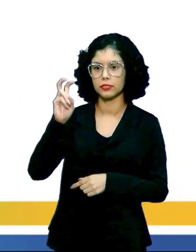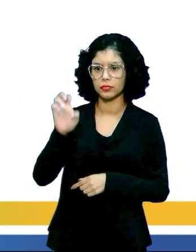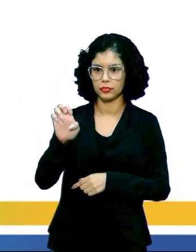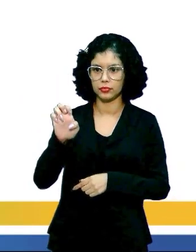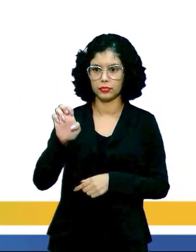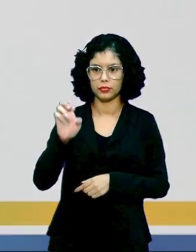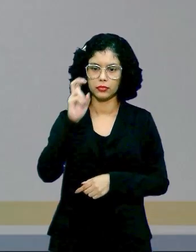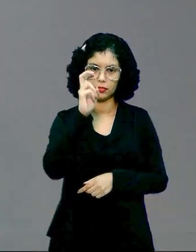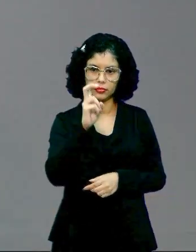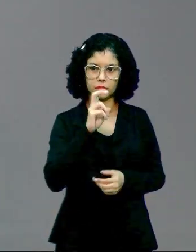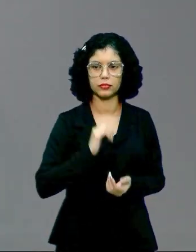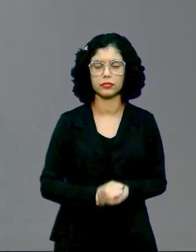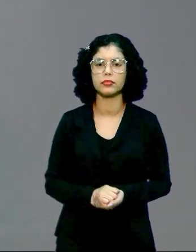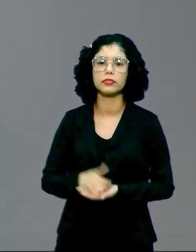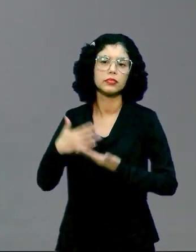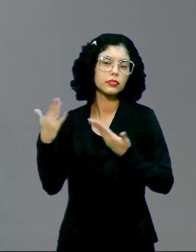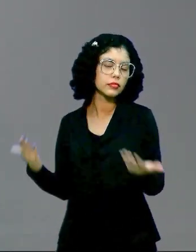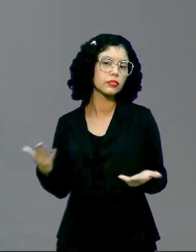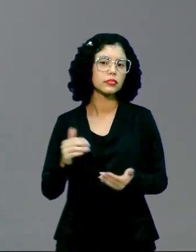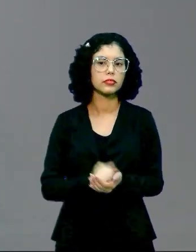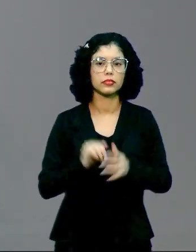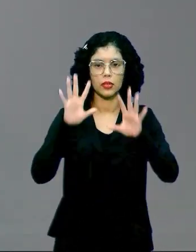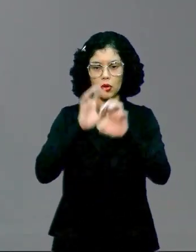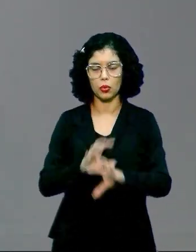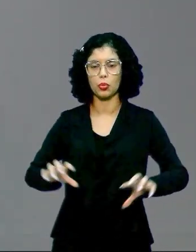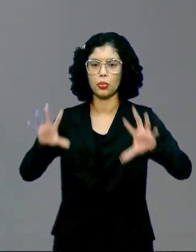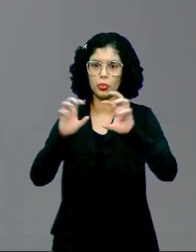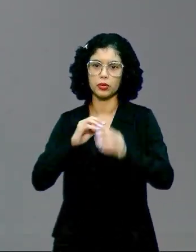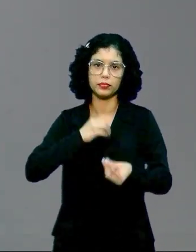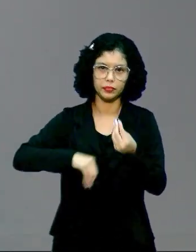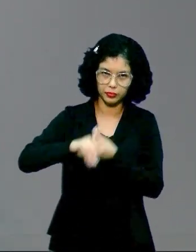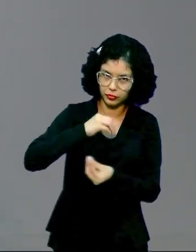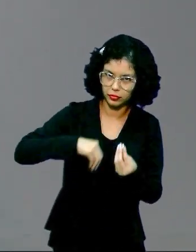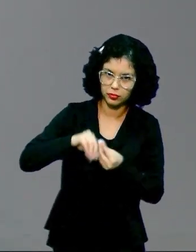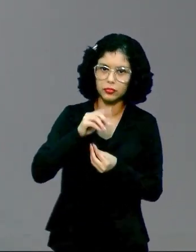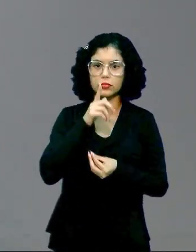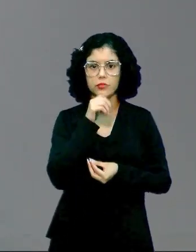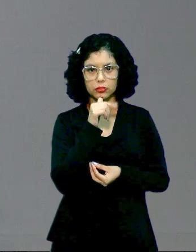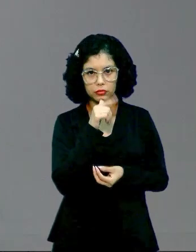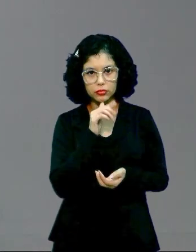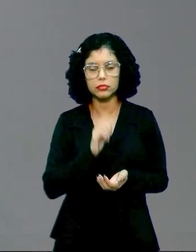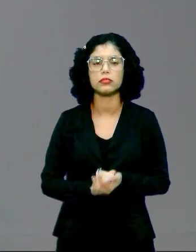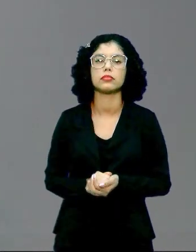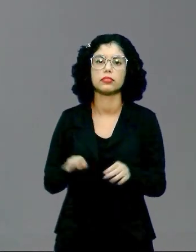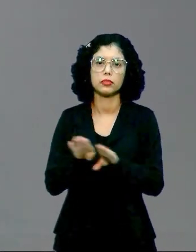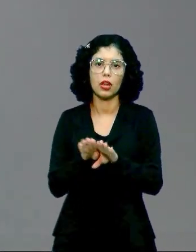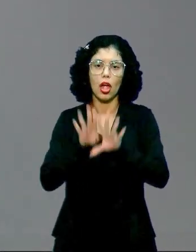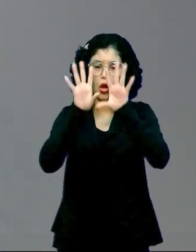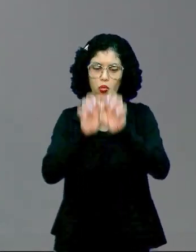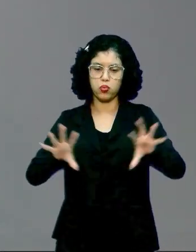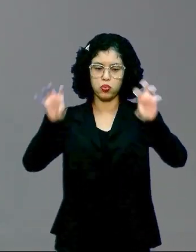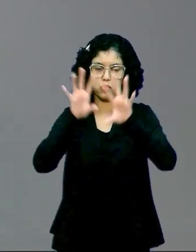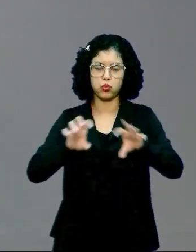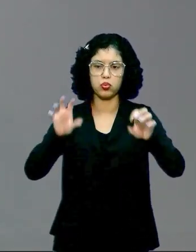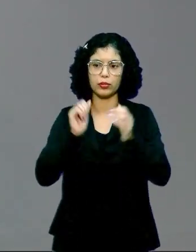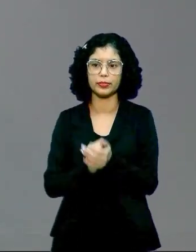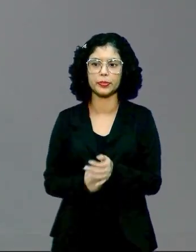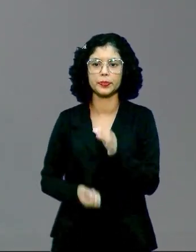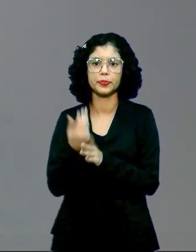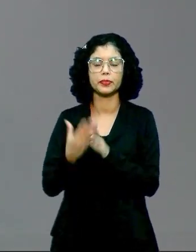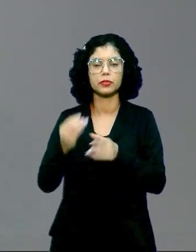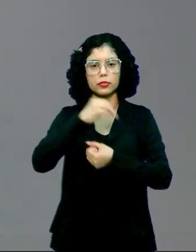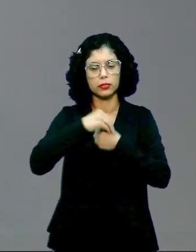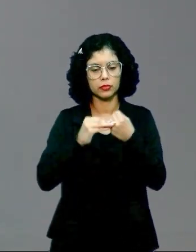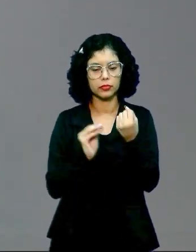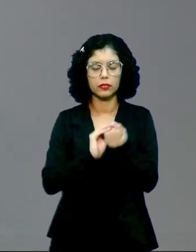slide anterior, né? Átomos de gás hidrogênio reagem com átomos de gás oxigênio e produzem moléculas de água.